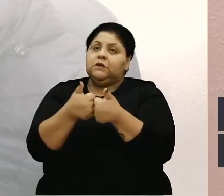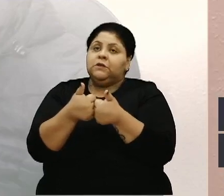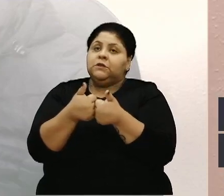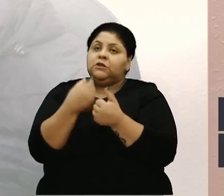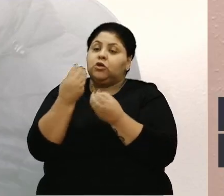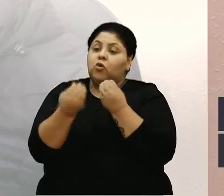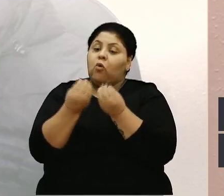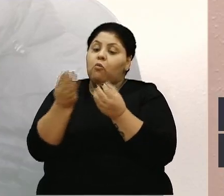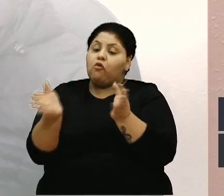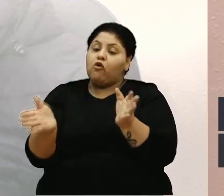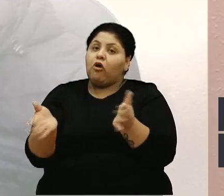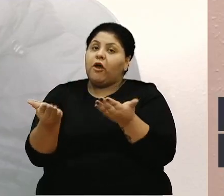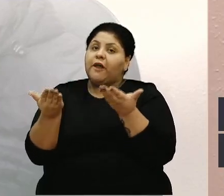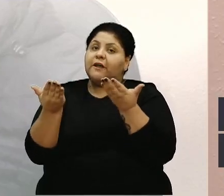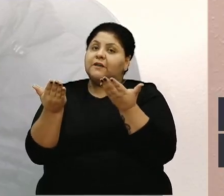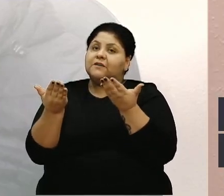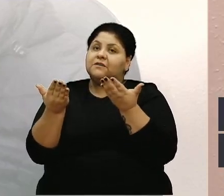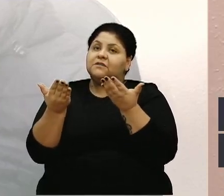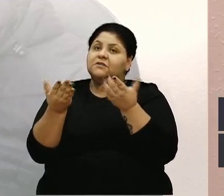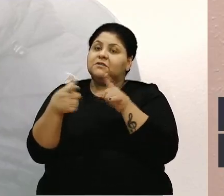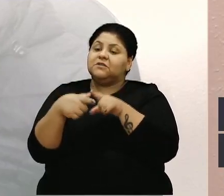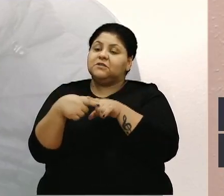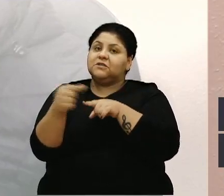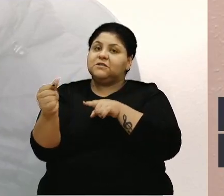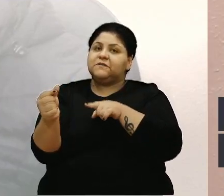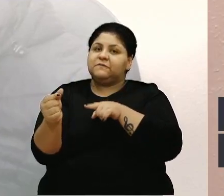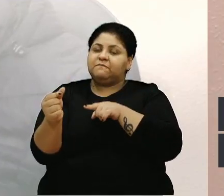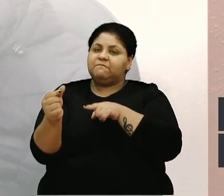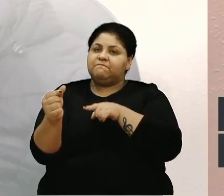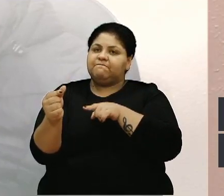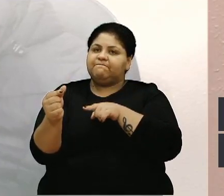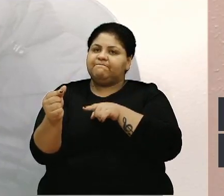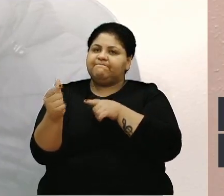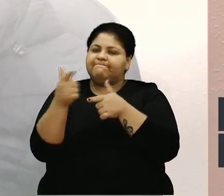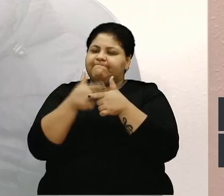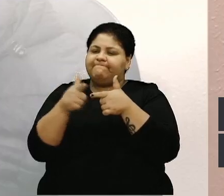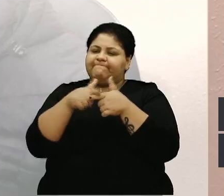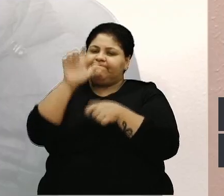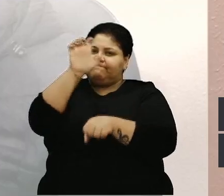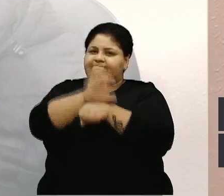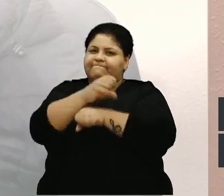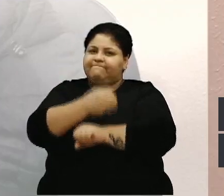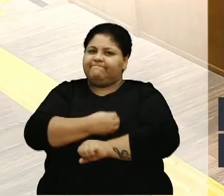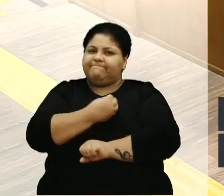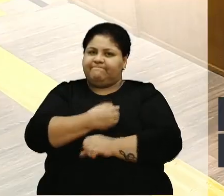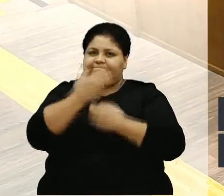um incentivo a nós sairmos dessa crise com que o estado está vivendo. Obrigado, senhora presidente.